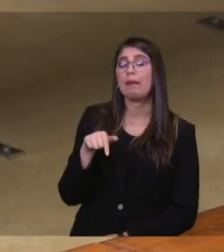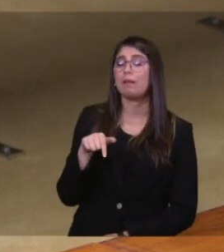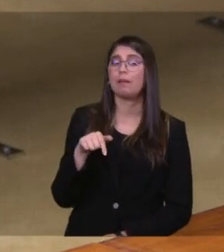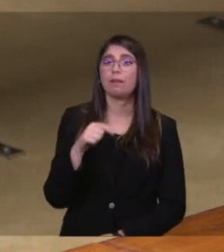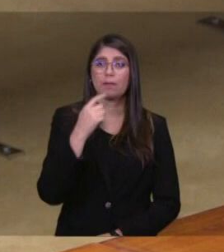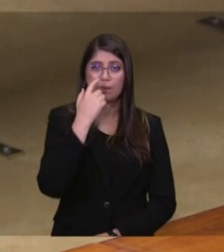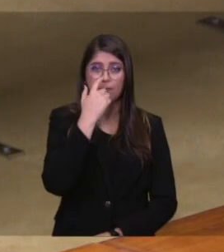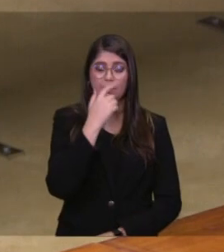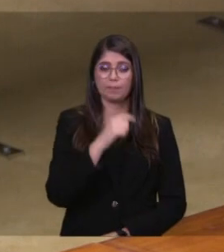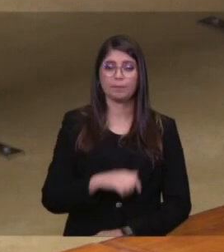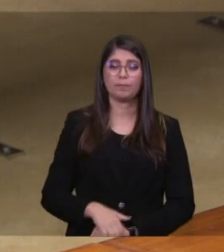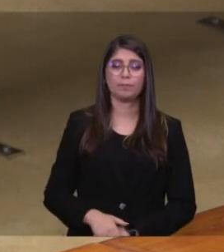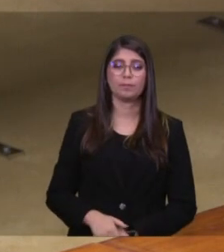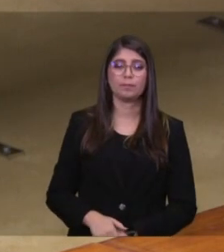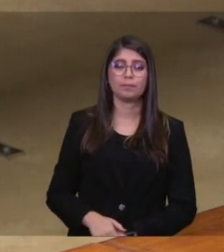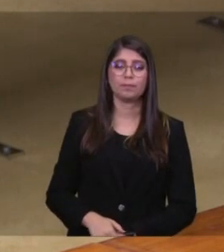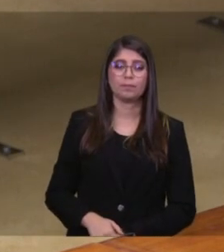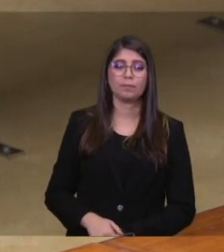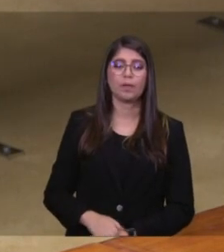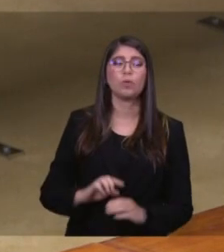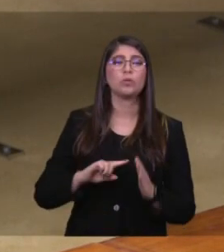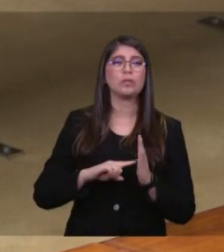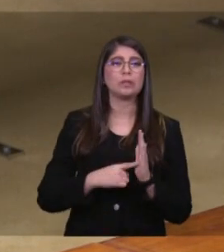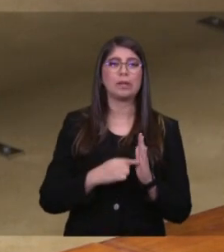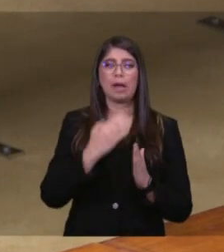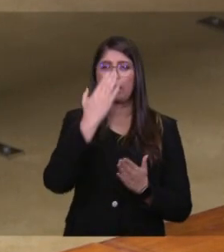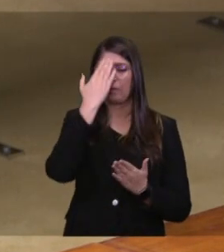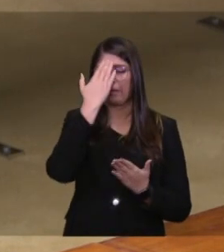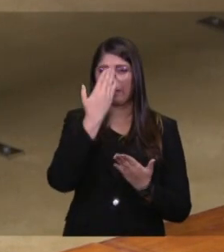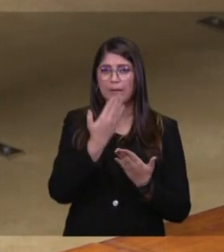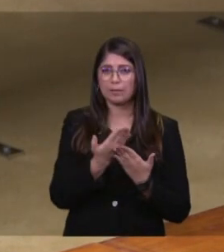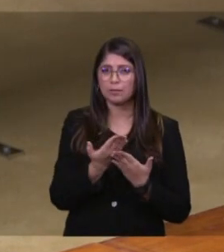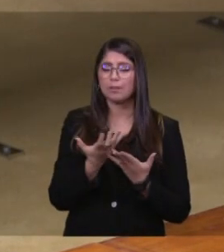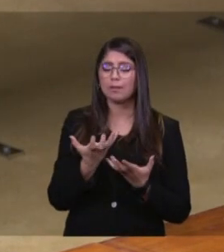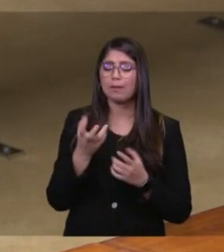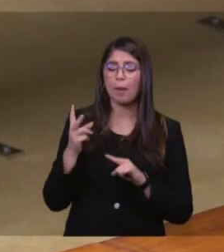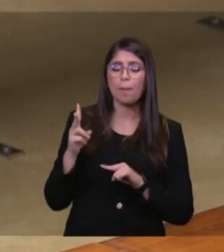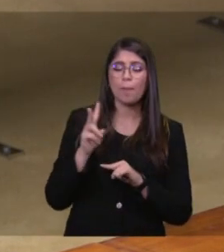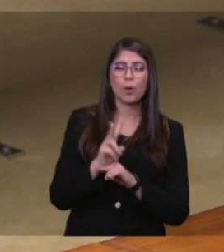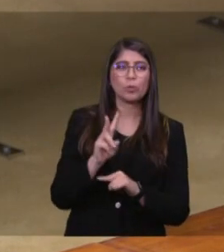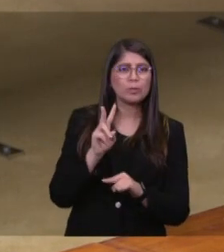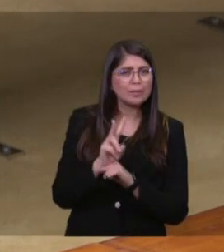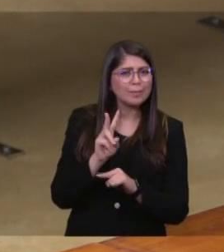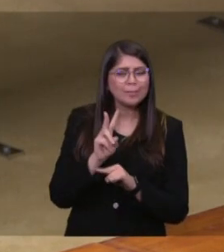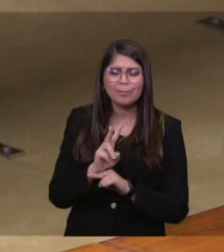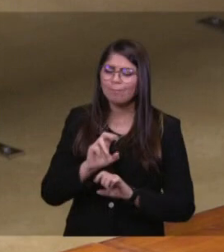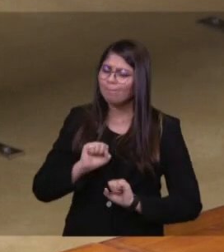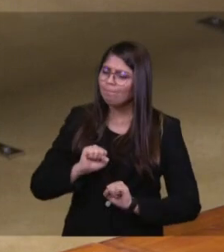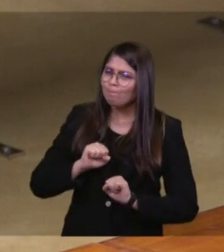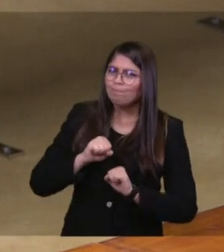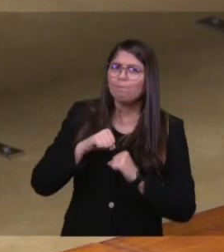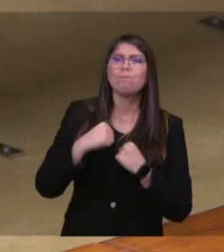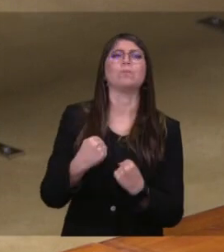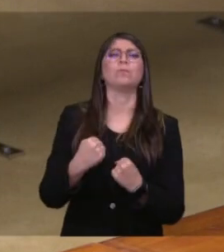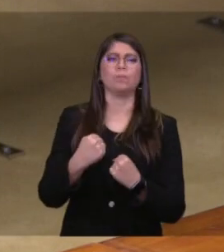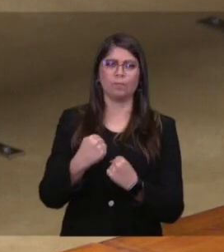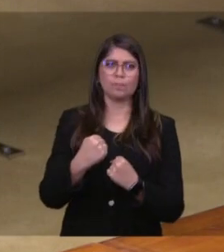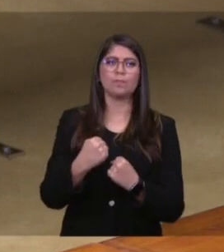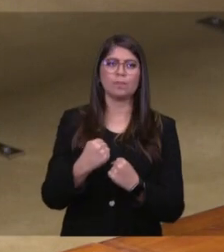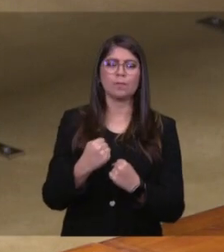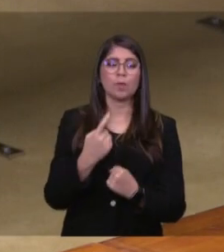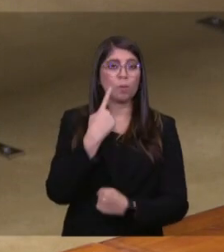ele busca proteger, com unhas e dentes, com todas as suas forças,